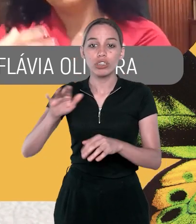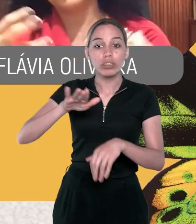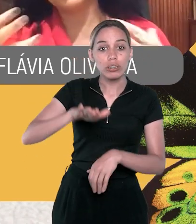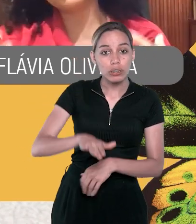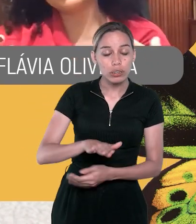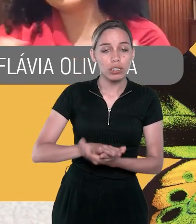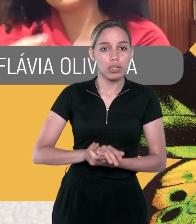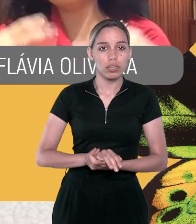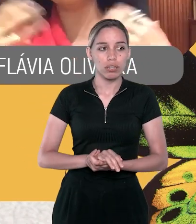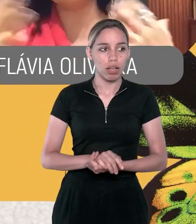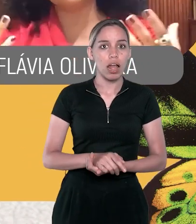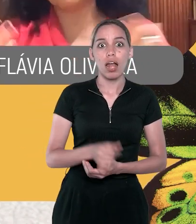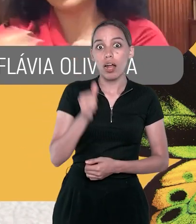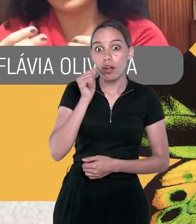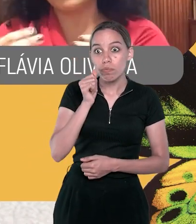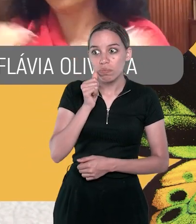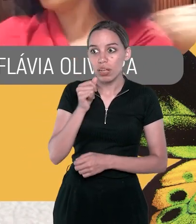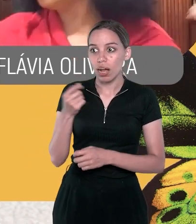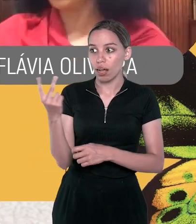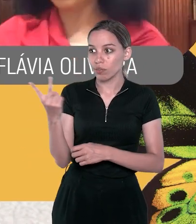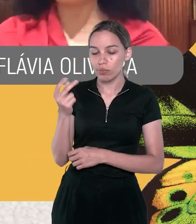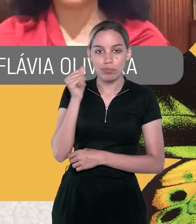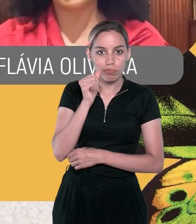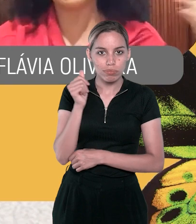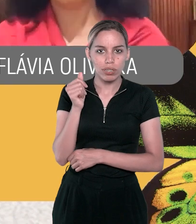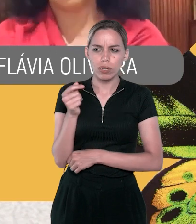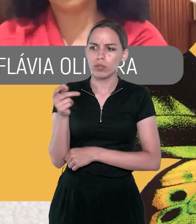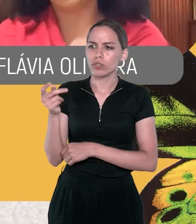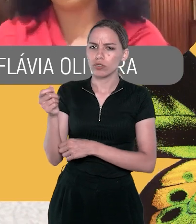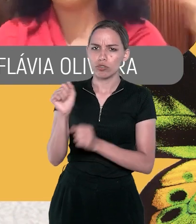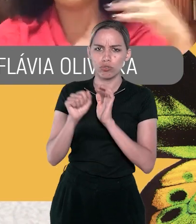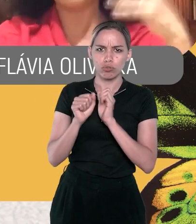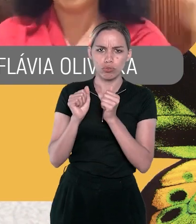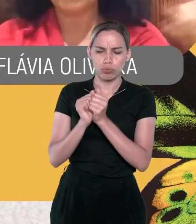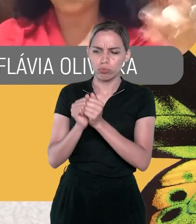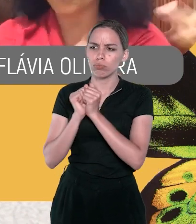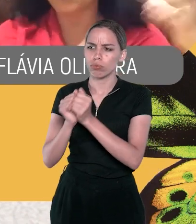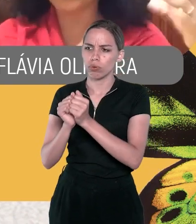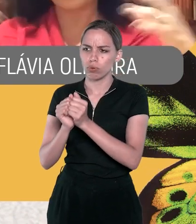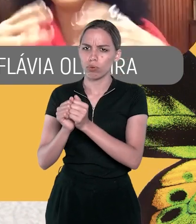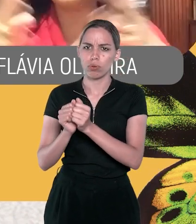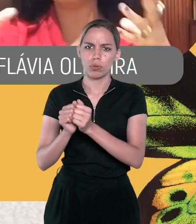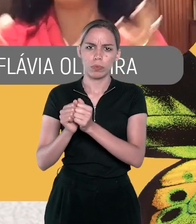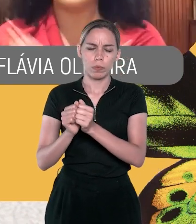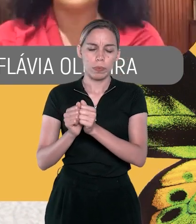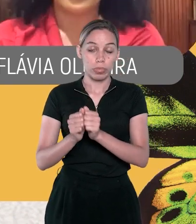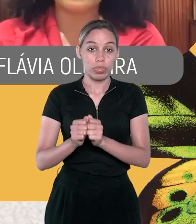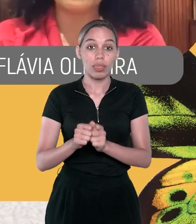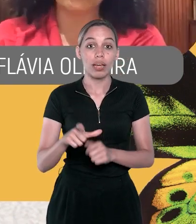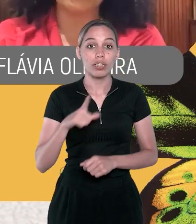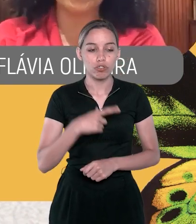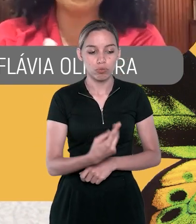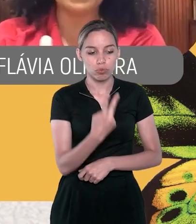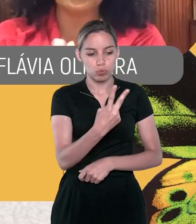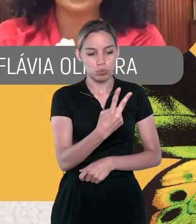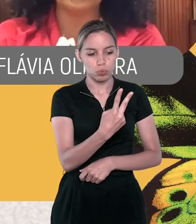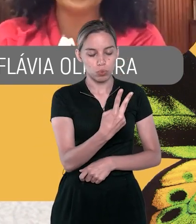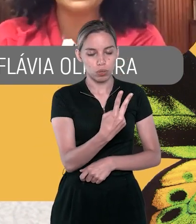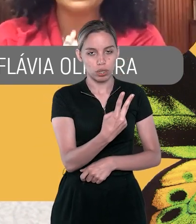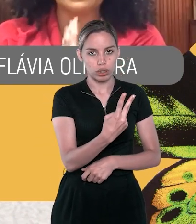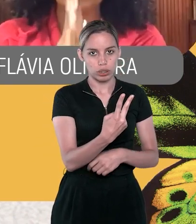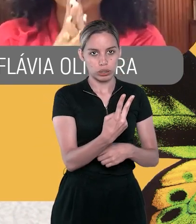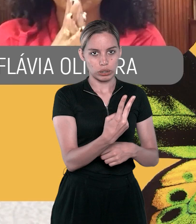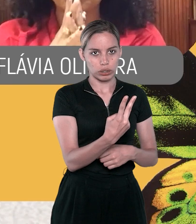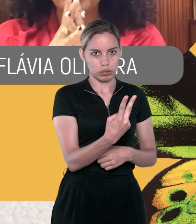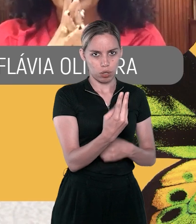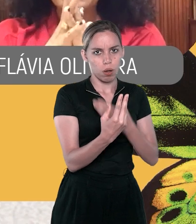apresentado. Parecem sempre duas mulheres, tinham 2 funcionários, elas tinham dois meninos, né? A imagem é muito impressionante